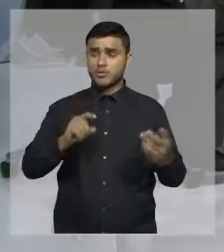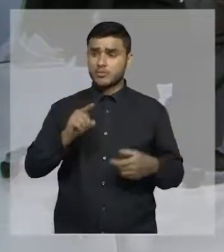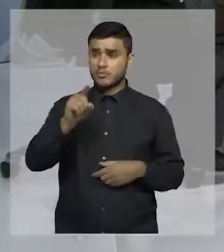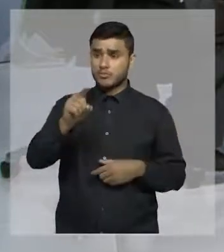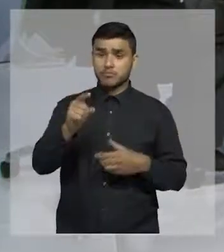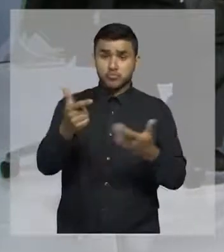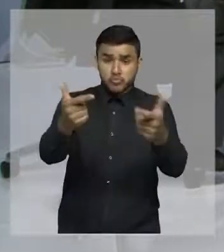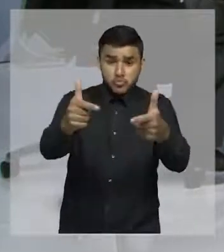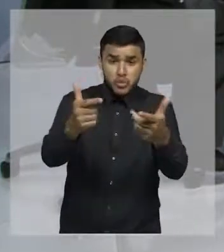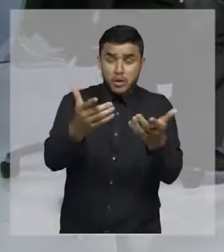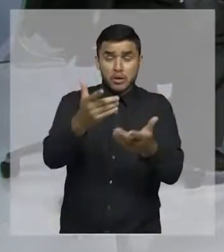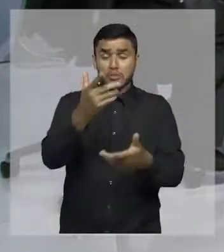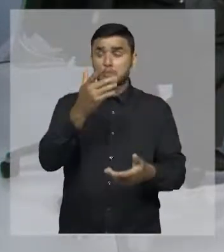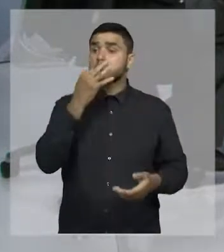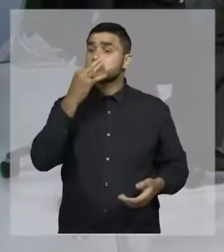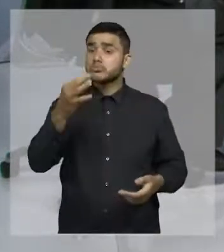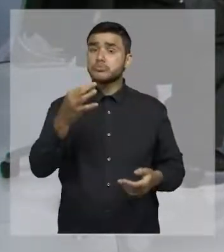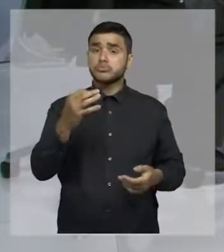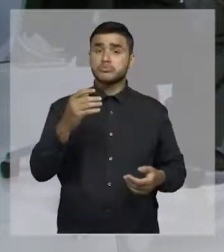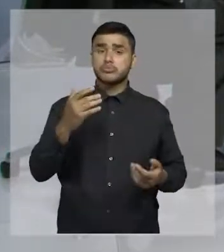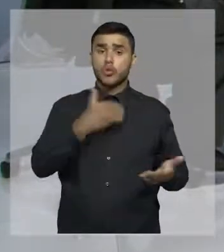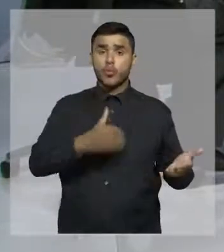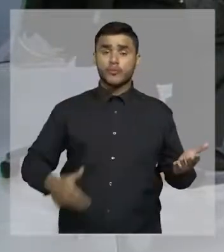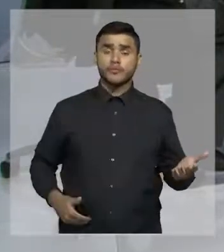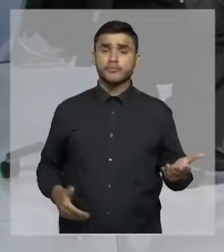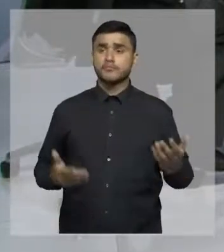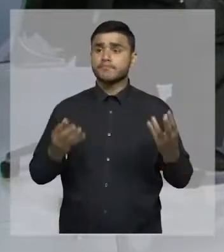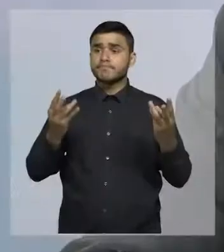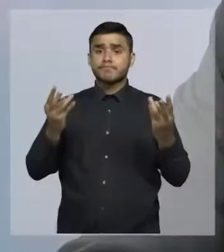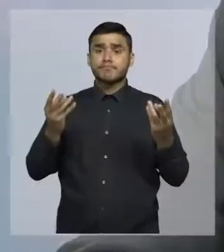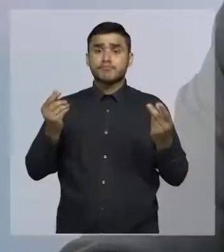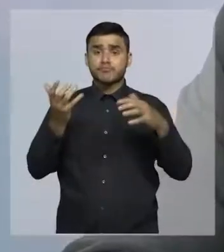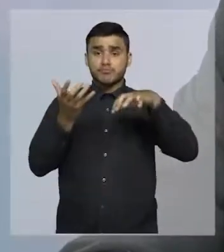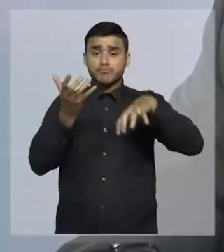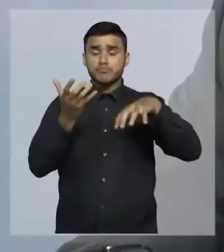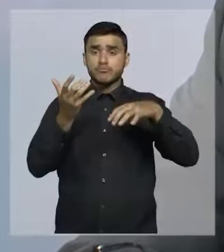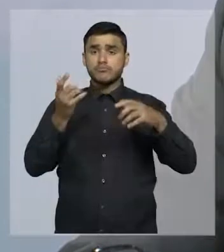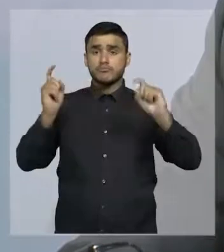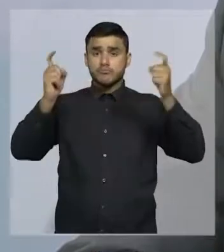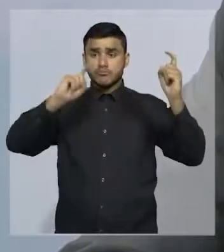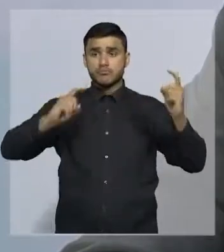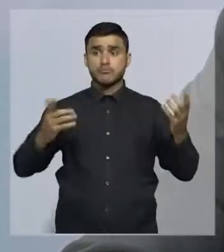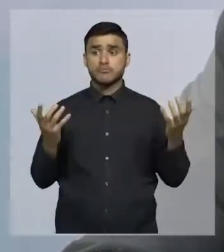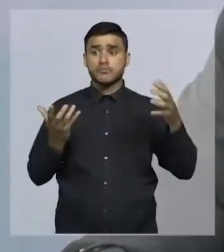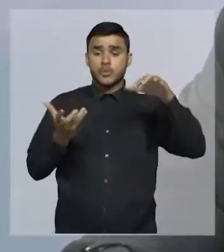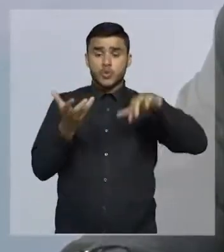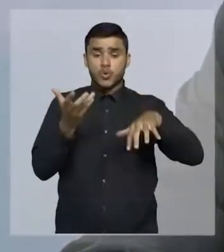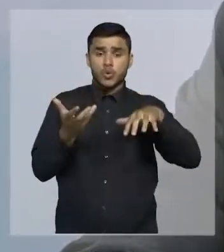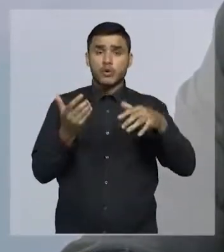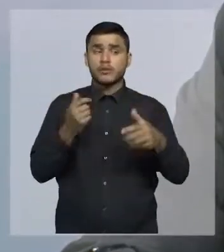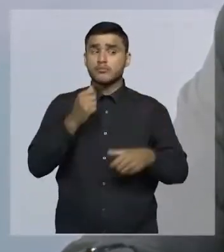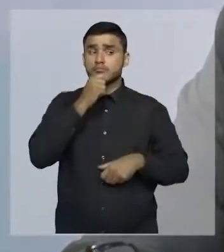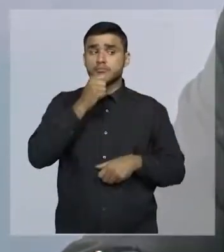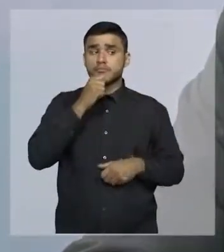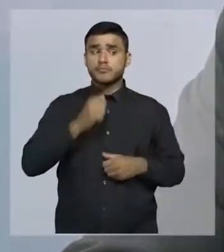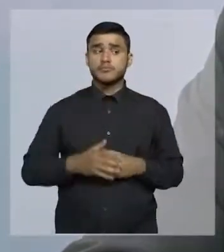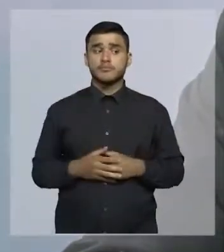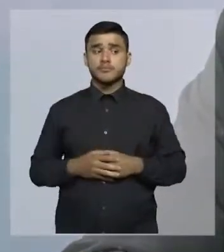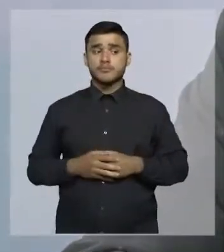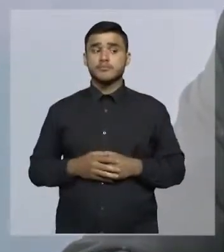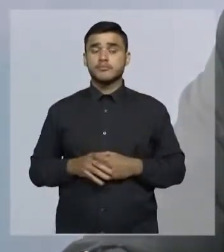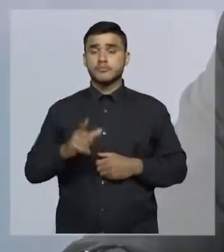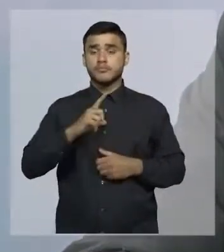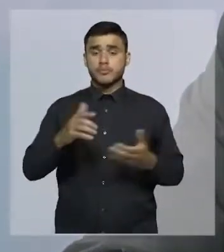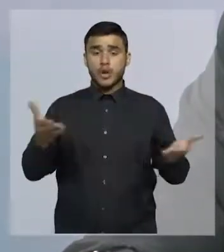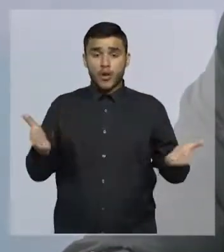inexistente, e um Congresso Nacional sem cumprir a sua parte. Que também não existe. Que também não existe, né? No ano eleitoral.